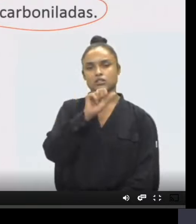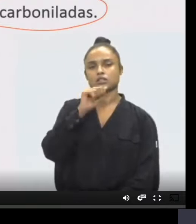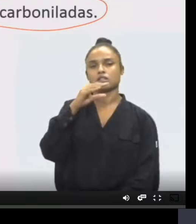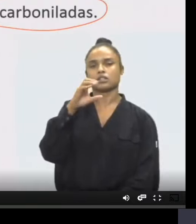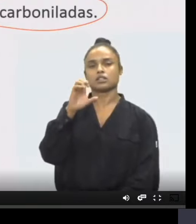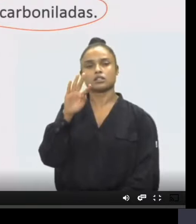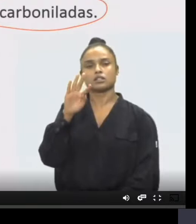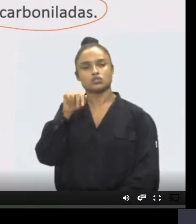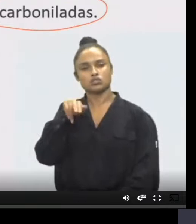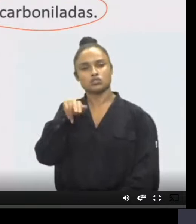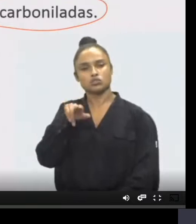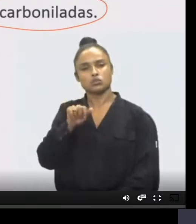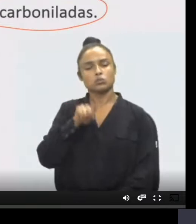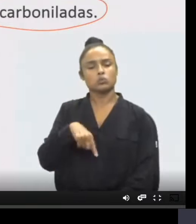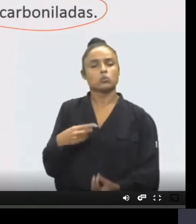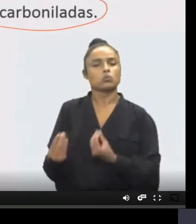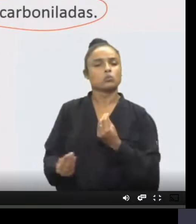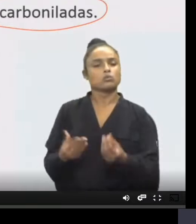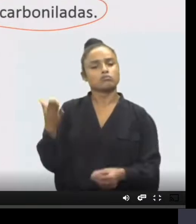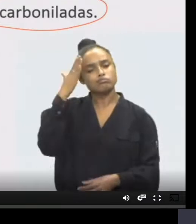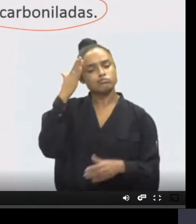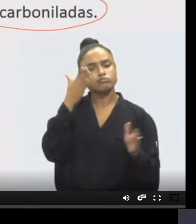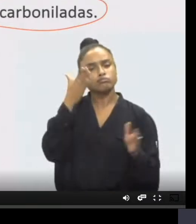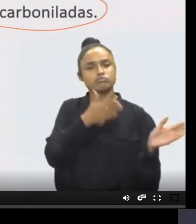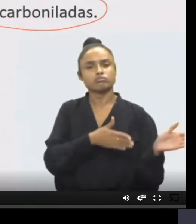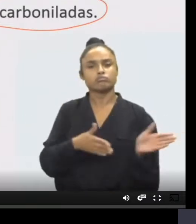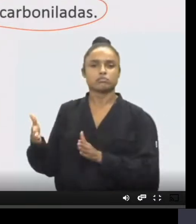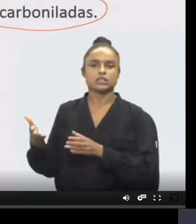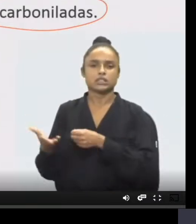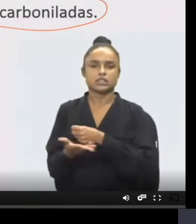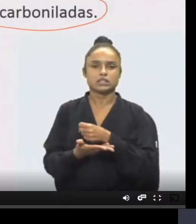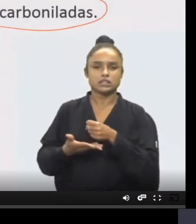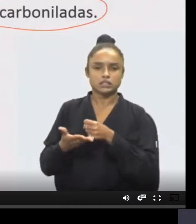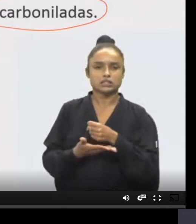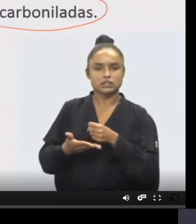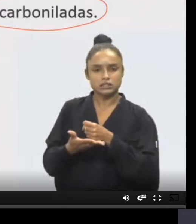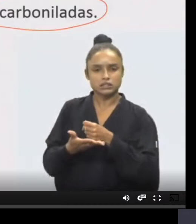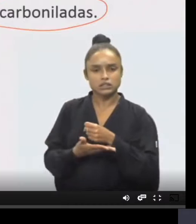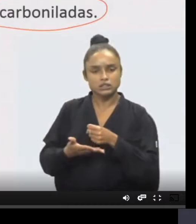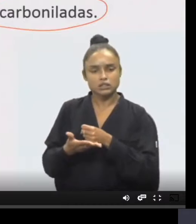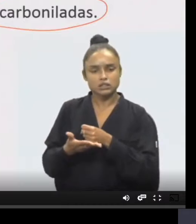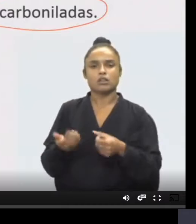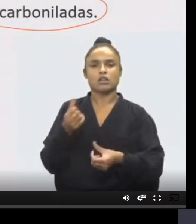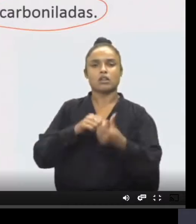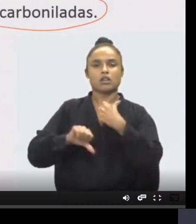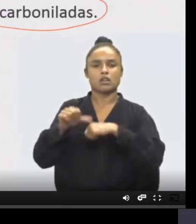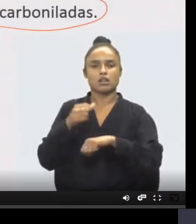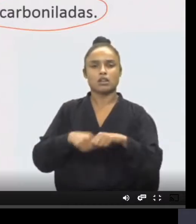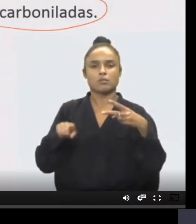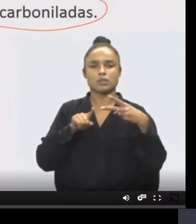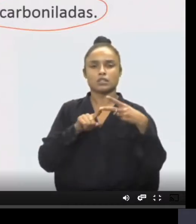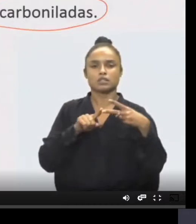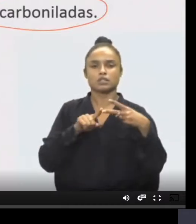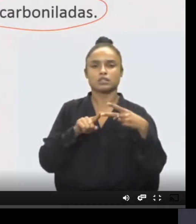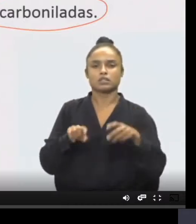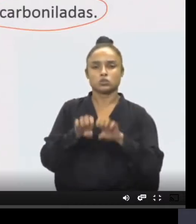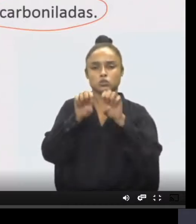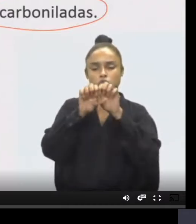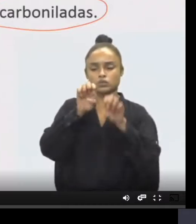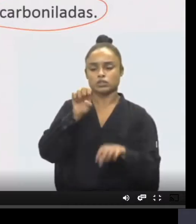das funções deve saber sobre a sua estrutura química, a sua estrutura espacial, qual